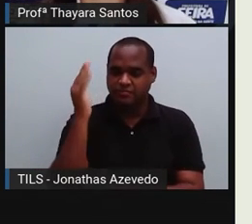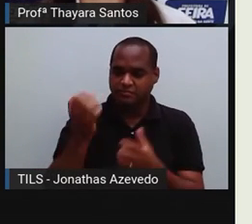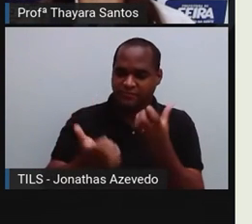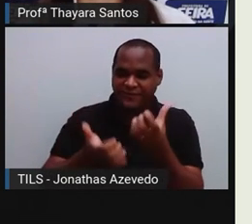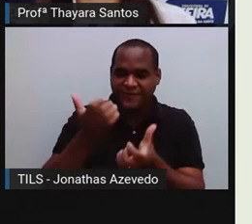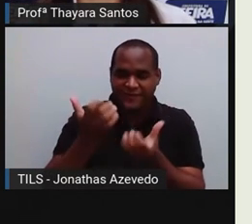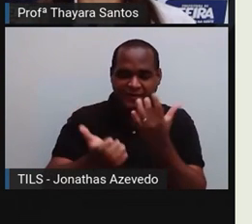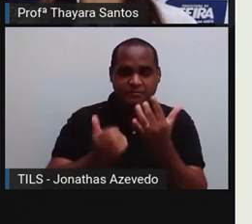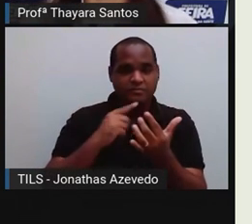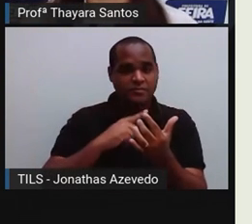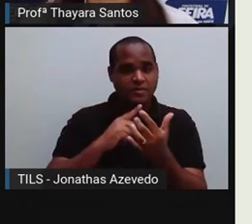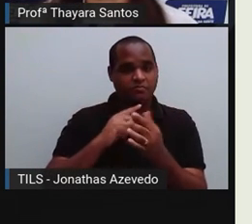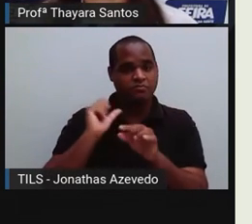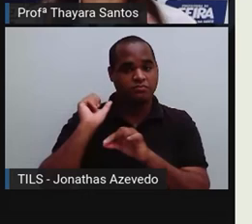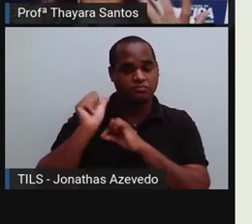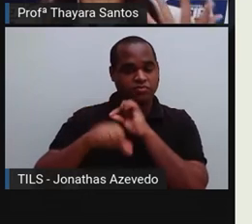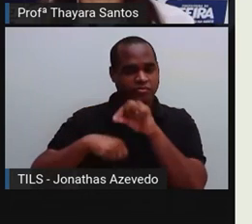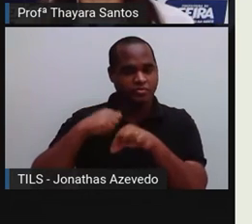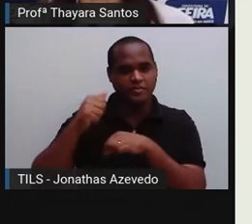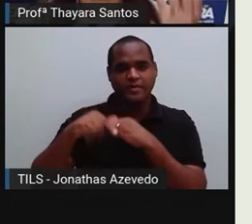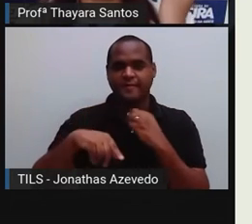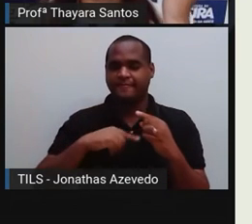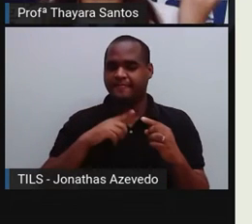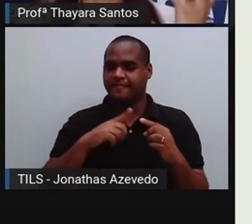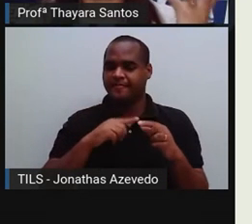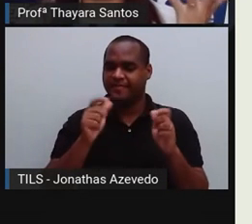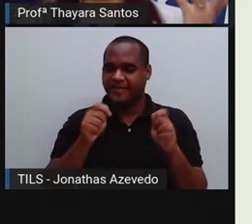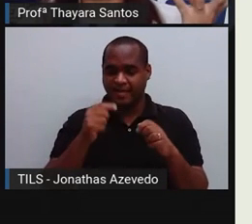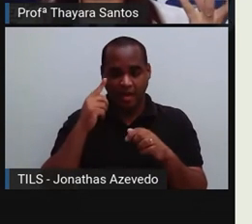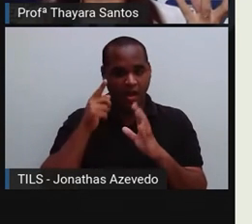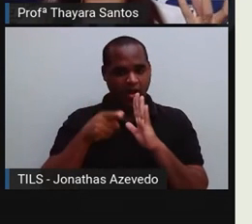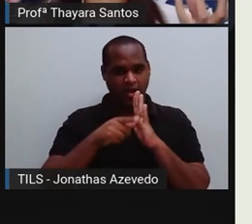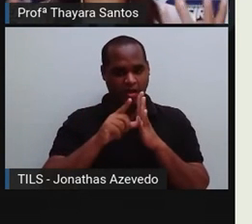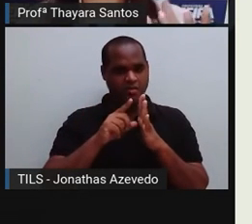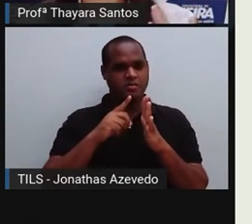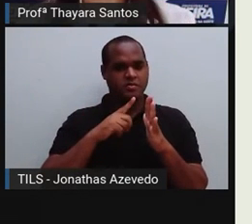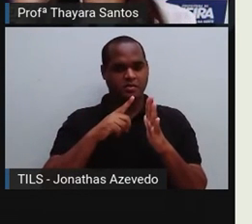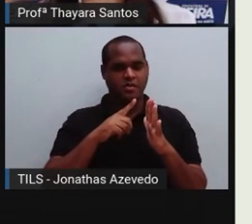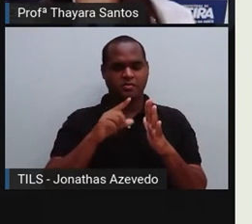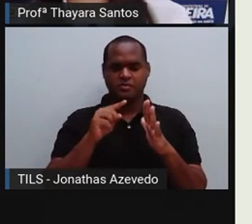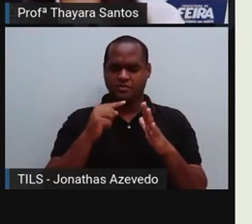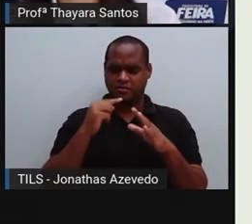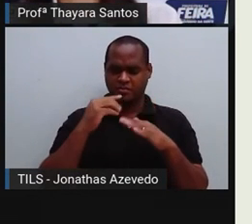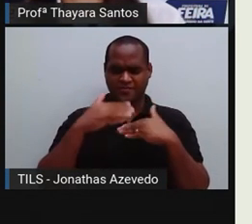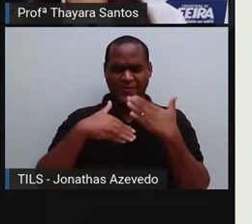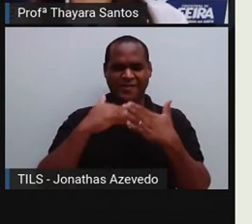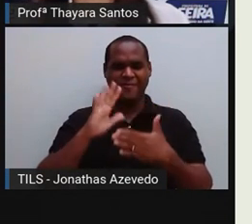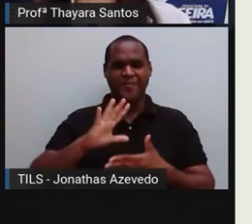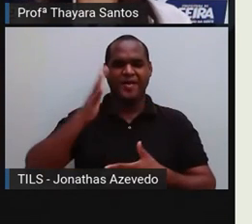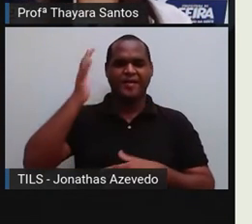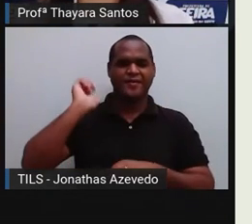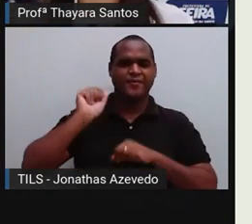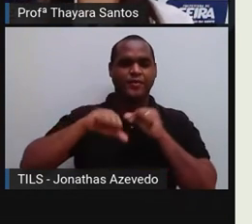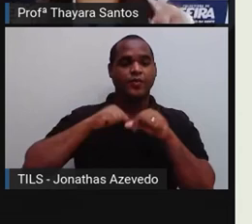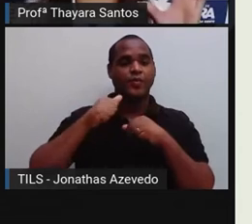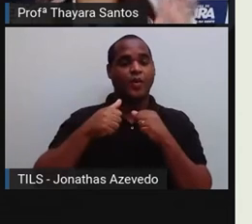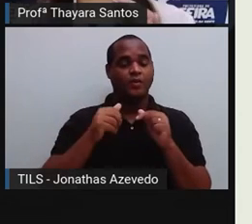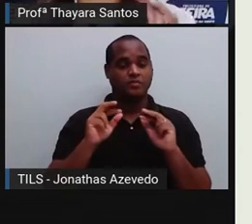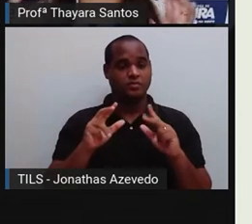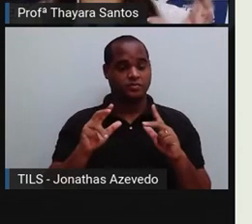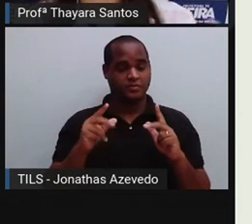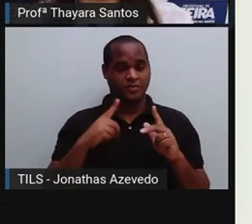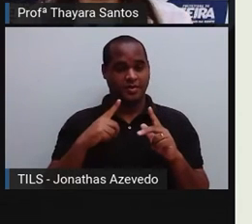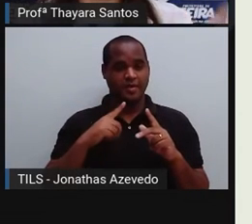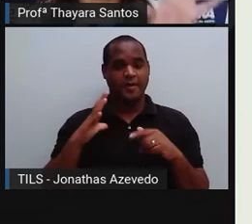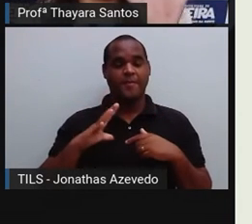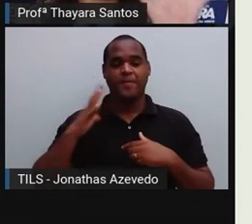processo que a gente chama de combustão. A combustão antes era uma coisa, depois passa a ser outra. Na combustão acontece